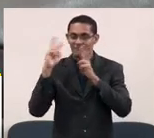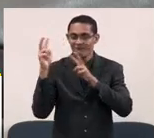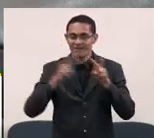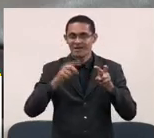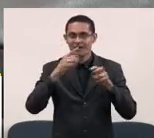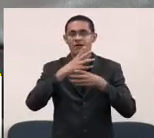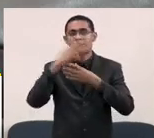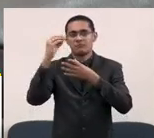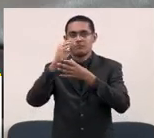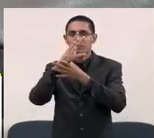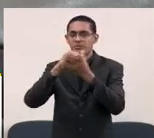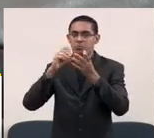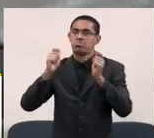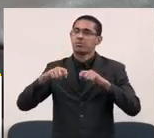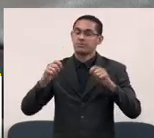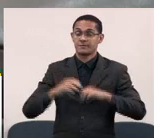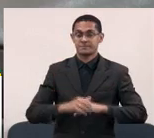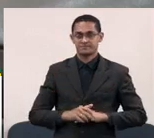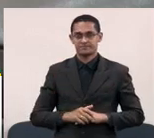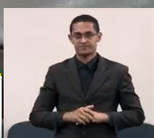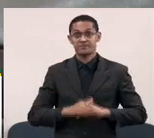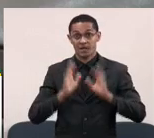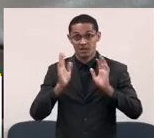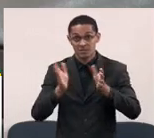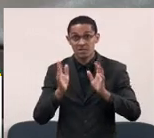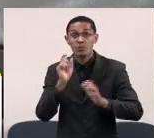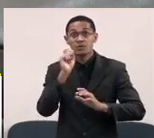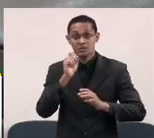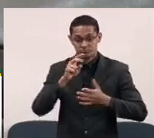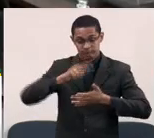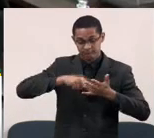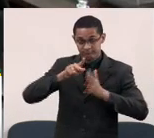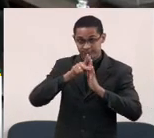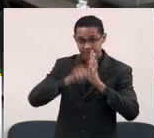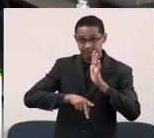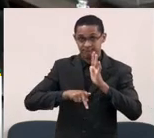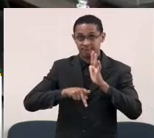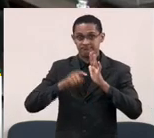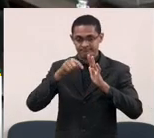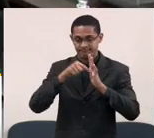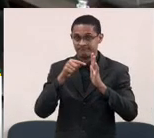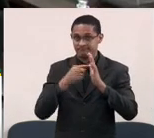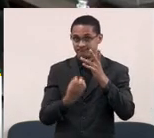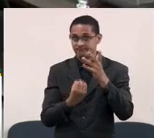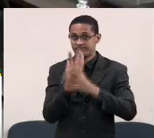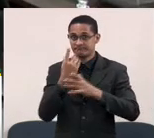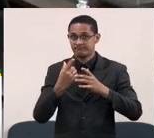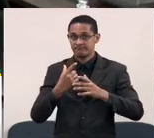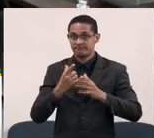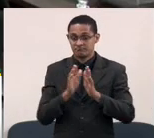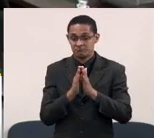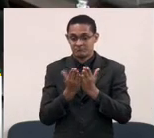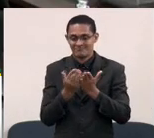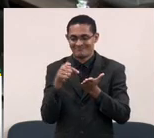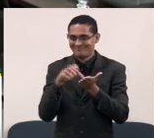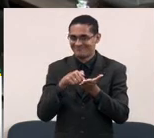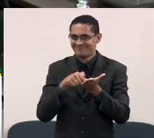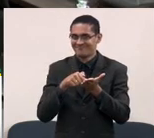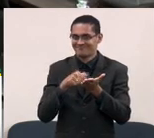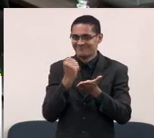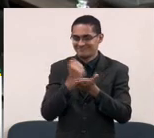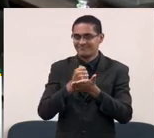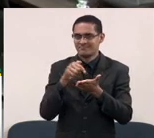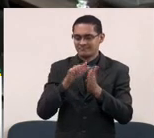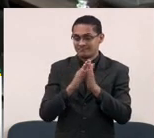Tem um projeto de lei que foi lido aqui que institui a carteira de identificação do autismo do Poder